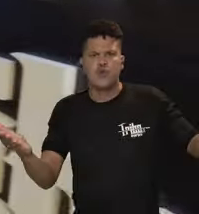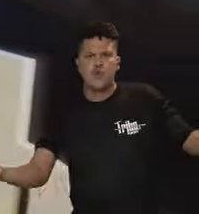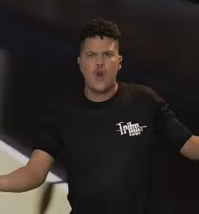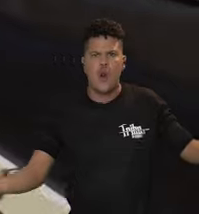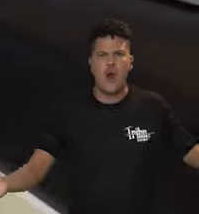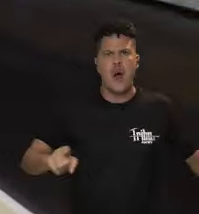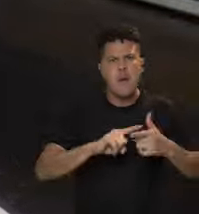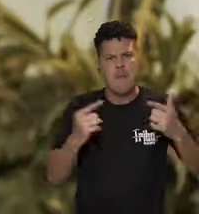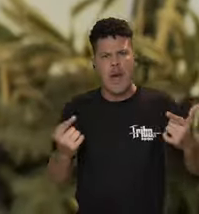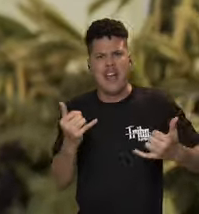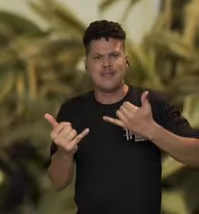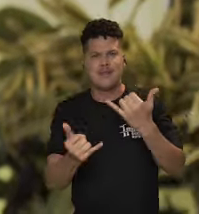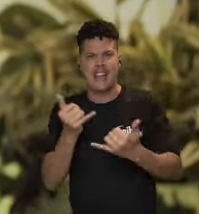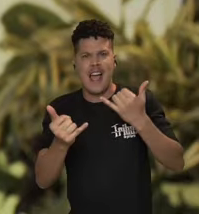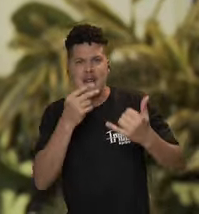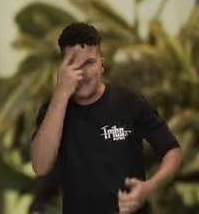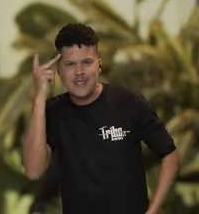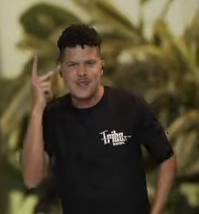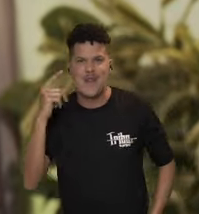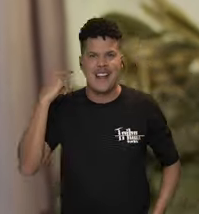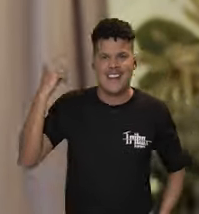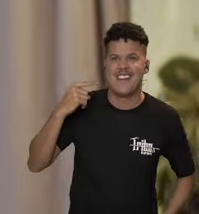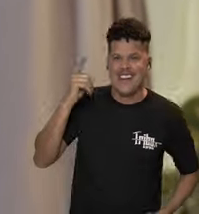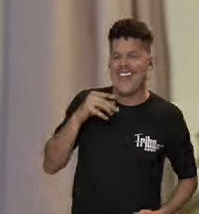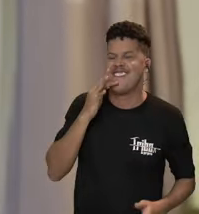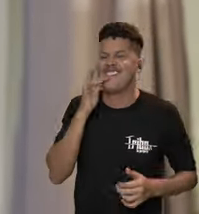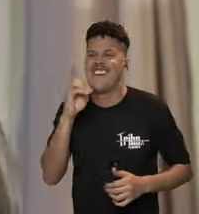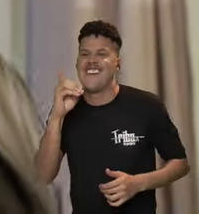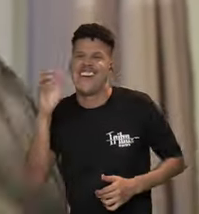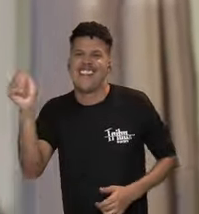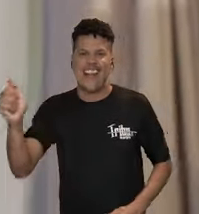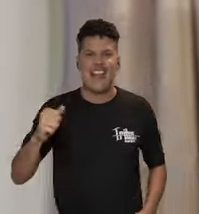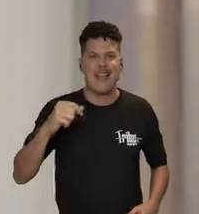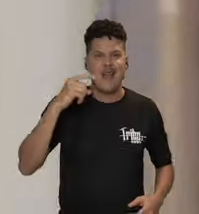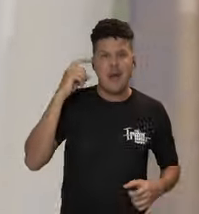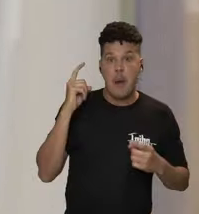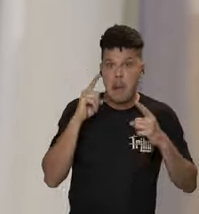jogar com os loucos é só perigo de cocuzão.